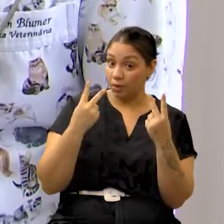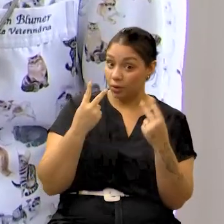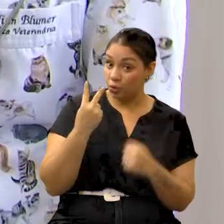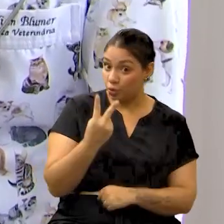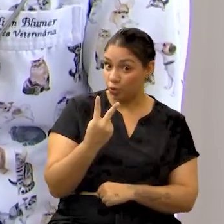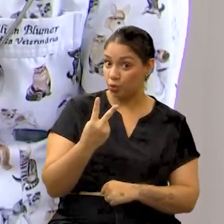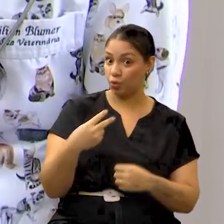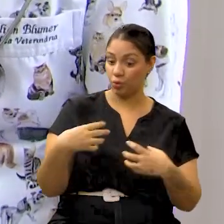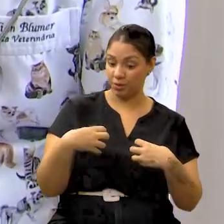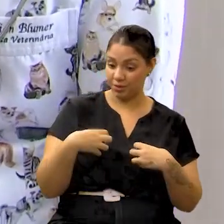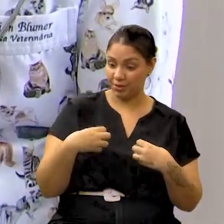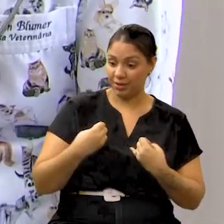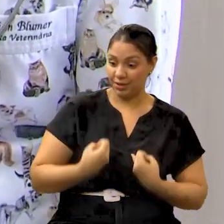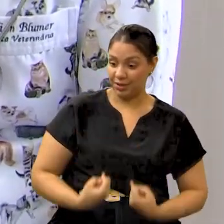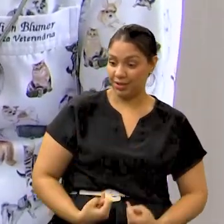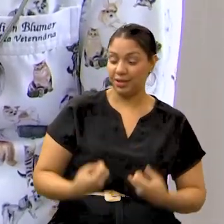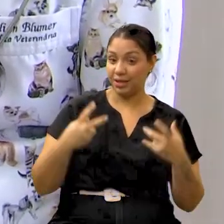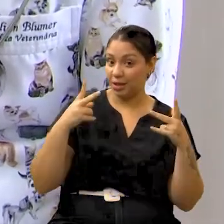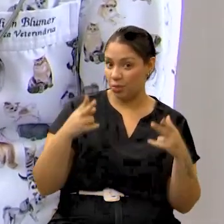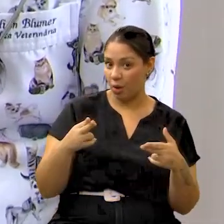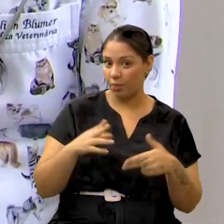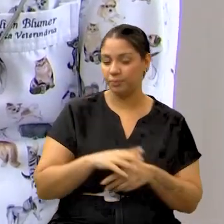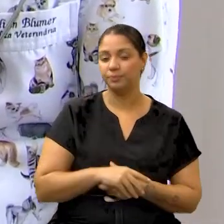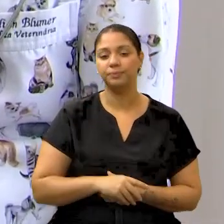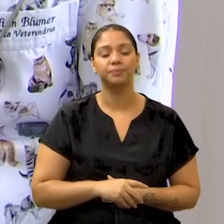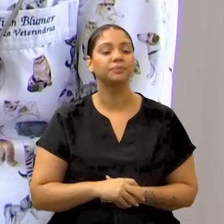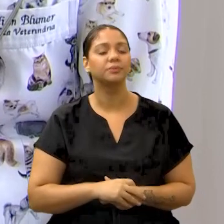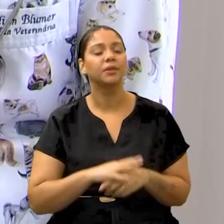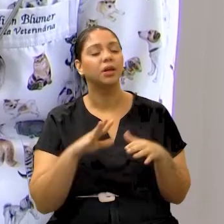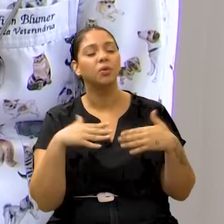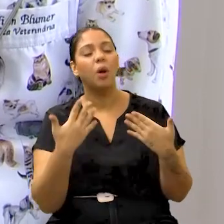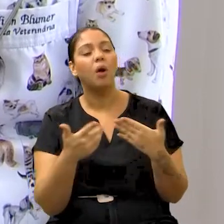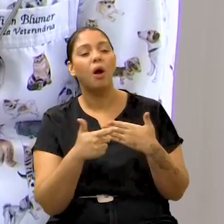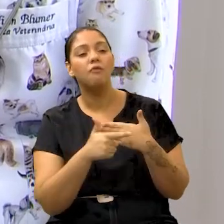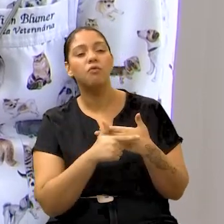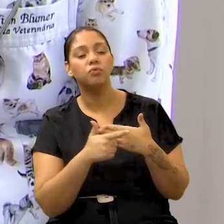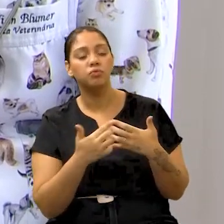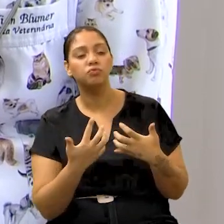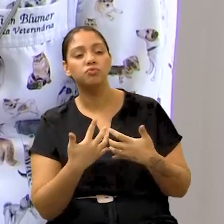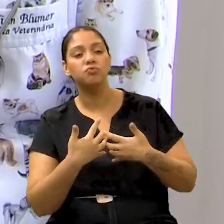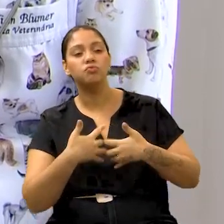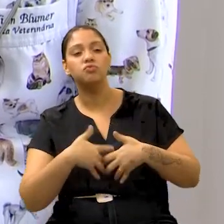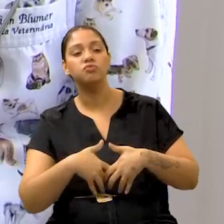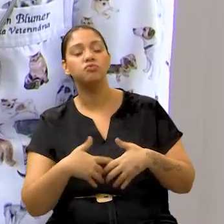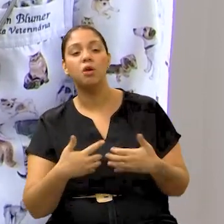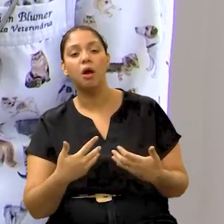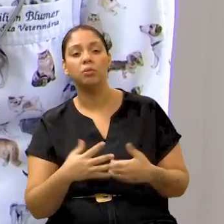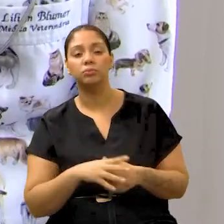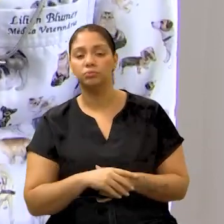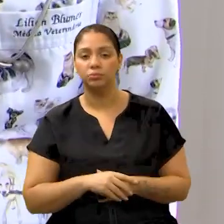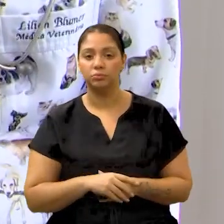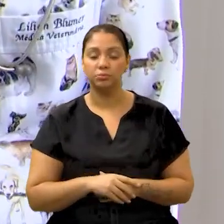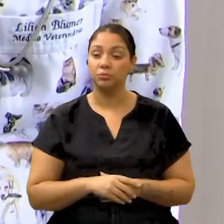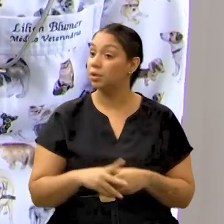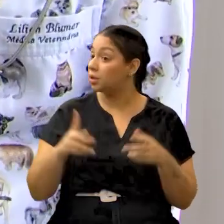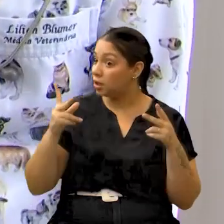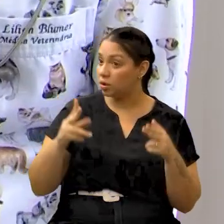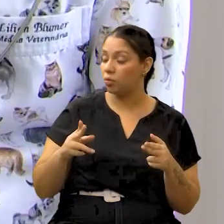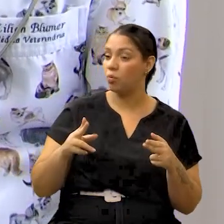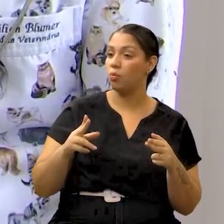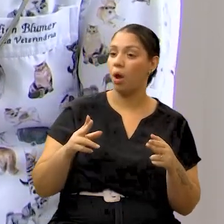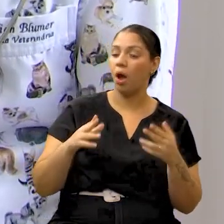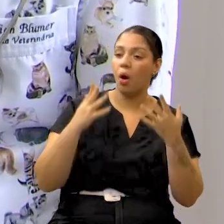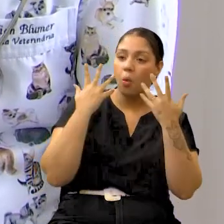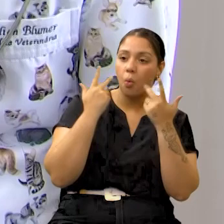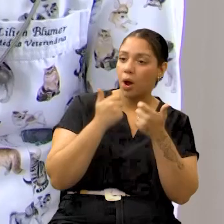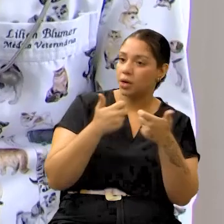é a mesma coisa que as pessoas. E a função desses órgãos nos bichinhos? É a mesma função